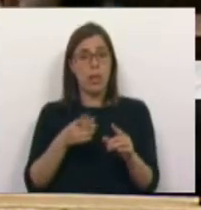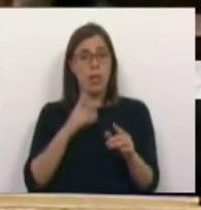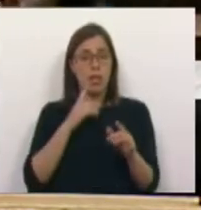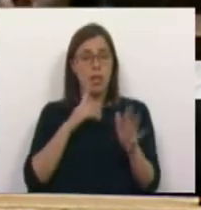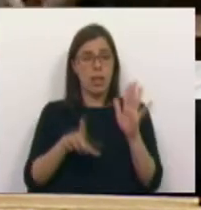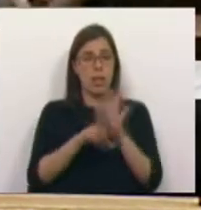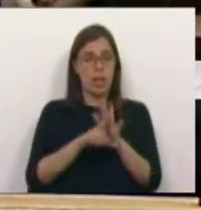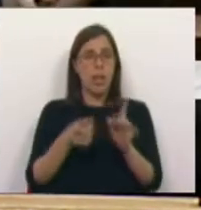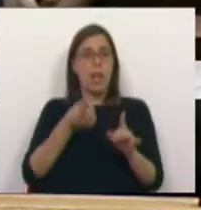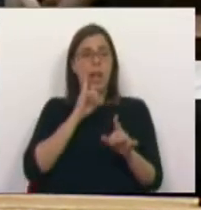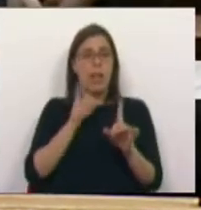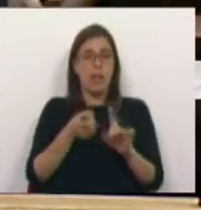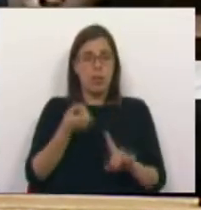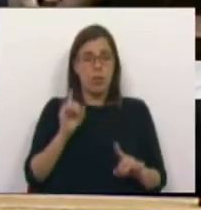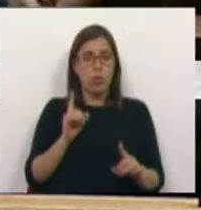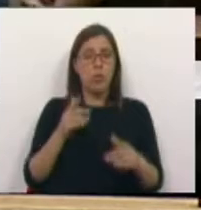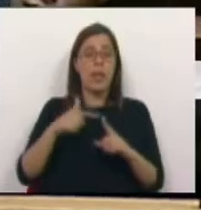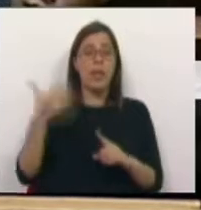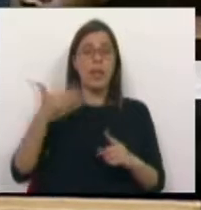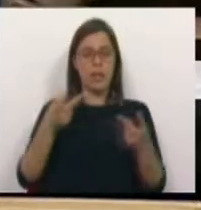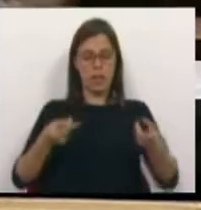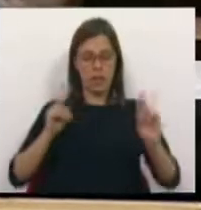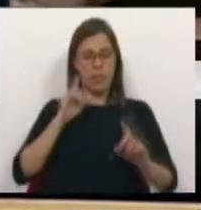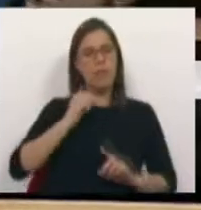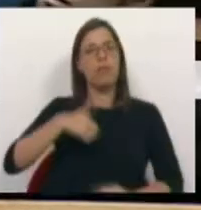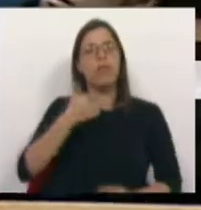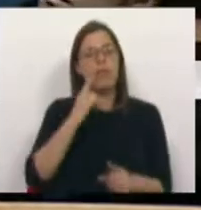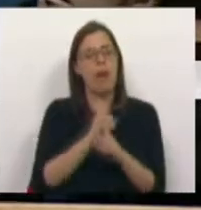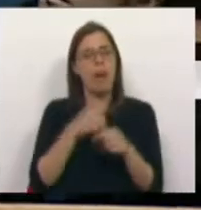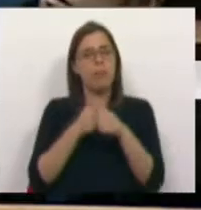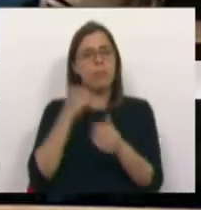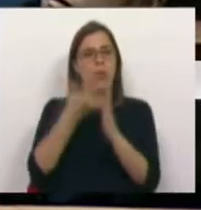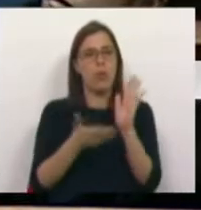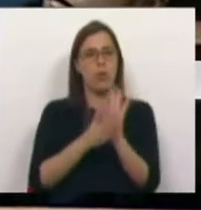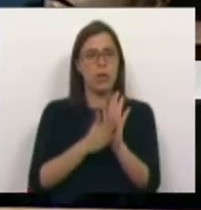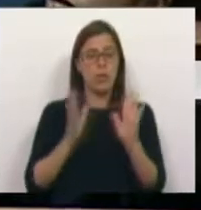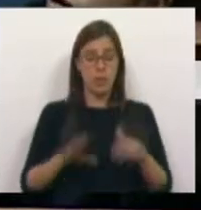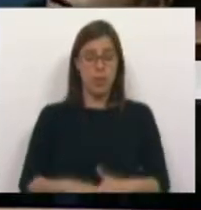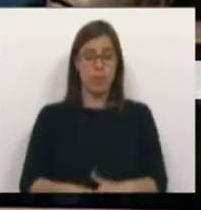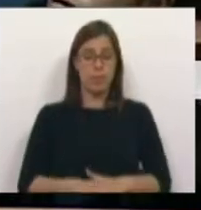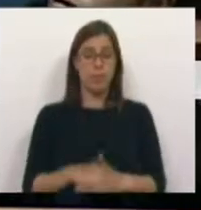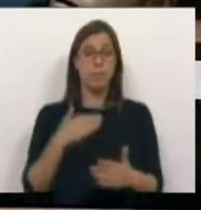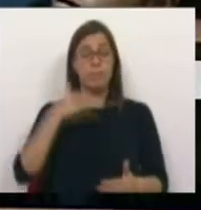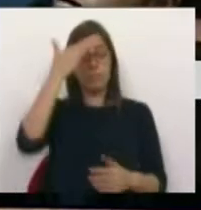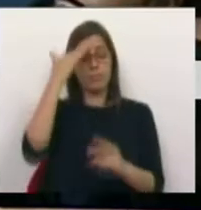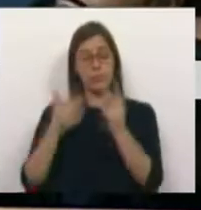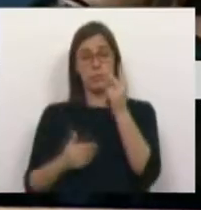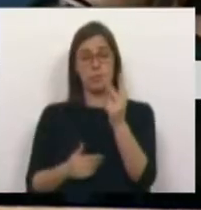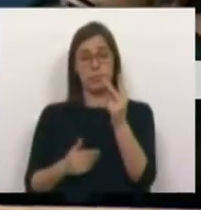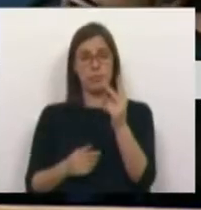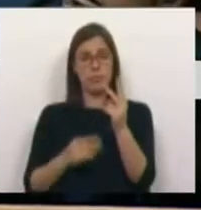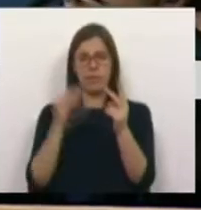e limitações não lícitas aos direitos e às liberdades fundamentais de acordo com a Constituição. E eu creio que há